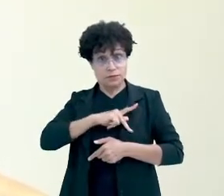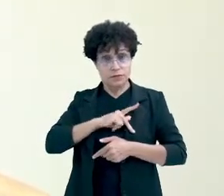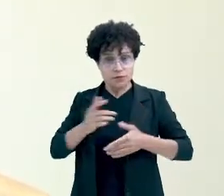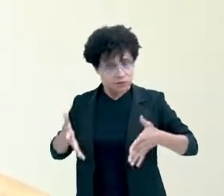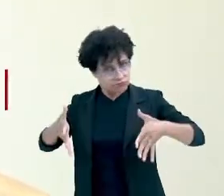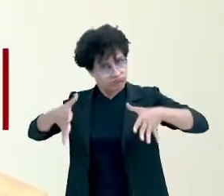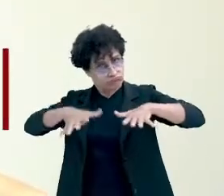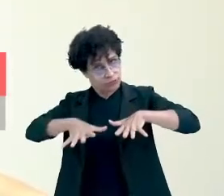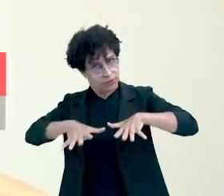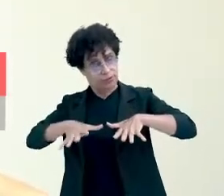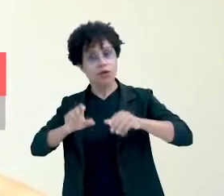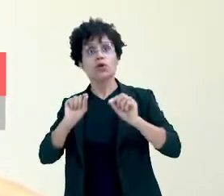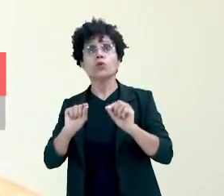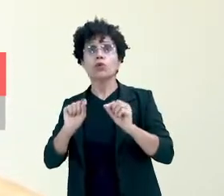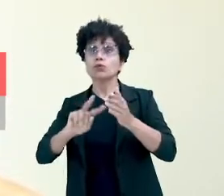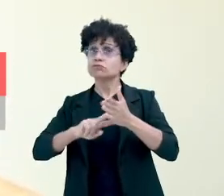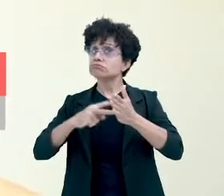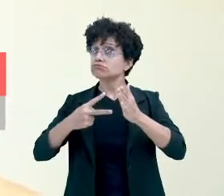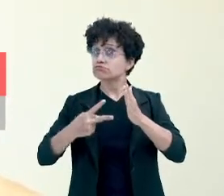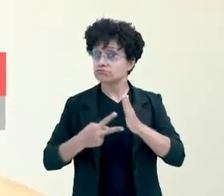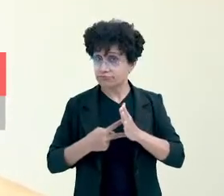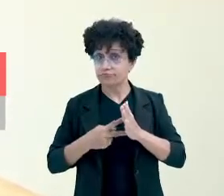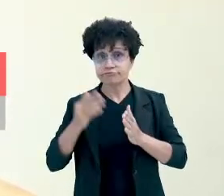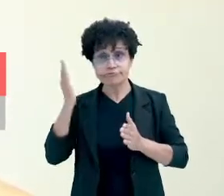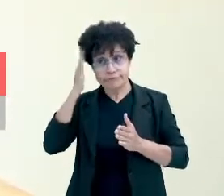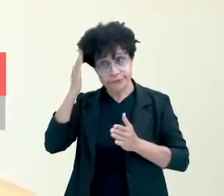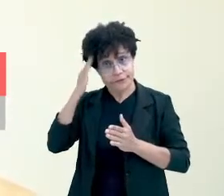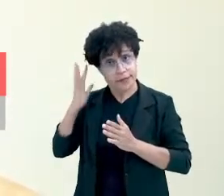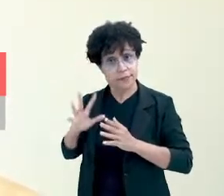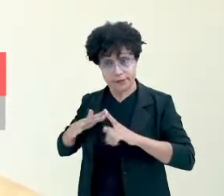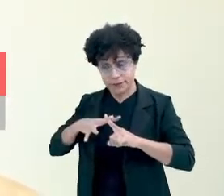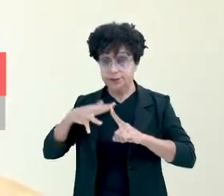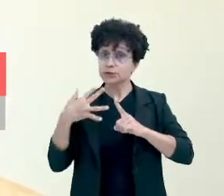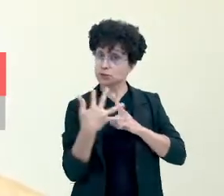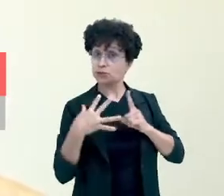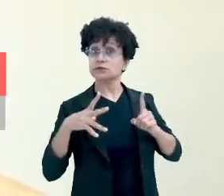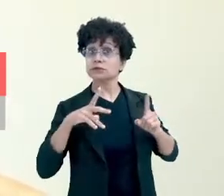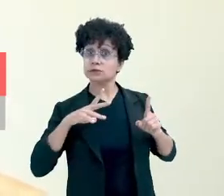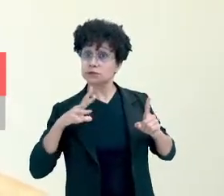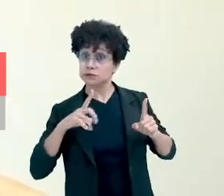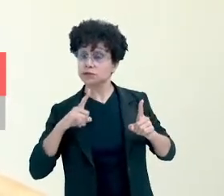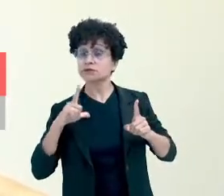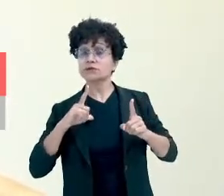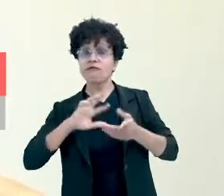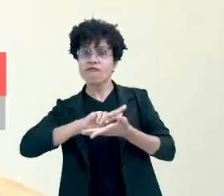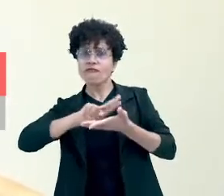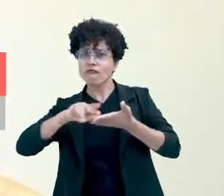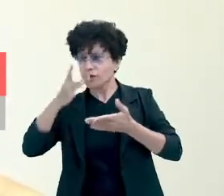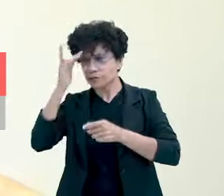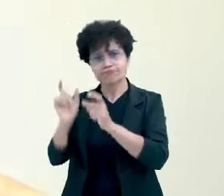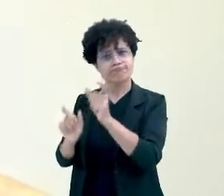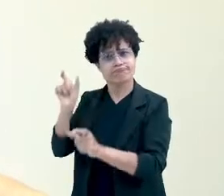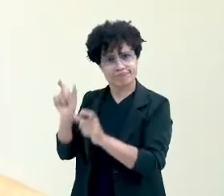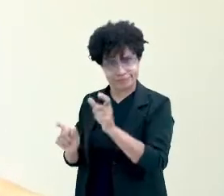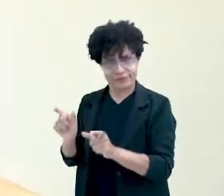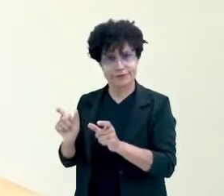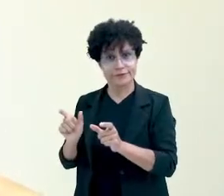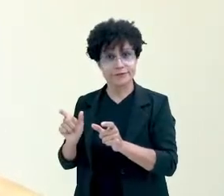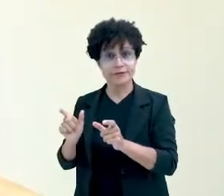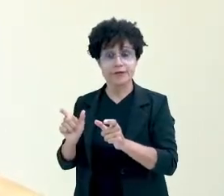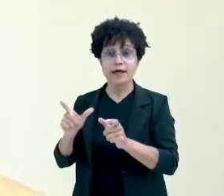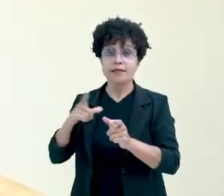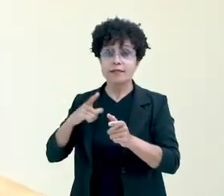é trabalhar pela inclusão. E o que é trabalhar pela inclusão? Nós sabemos que existem na sociedade muitas pessoas